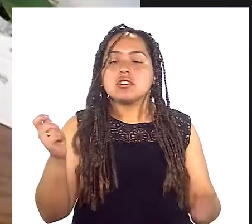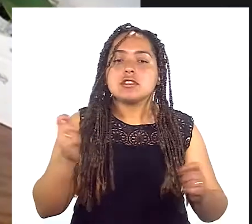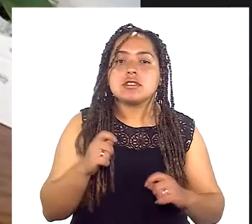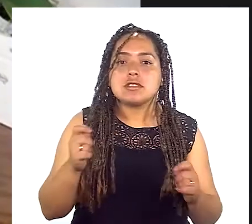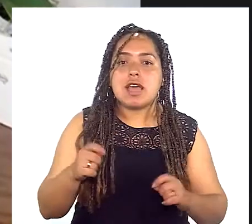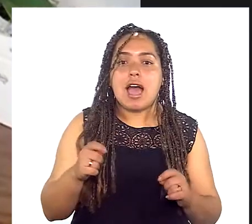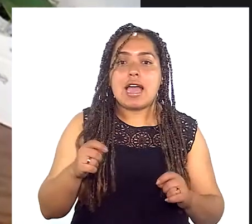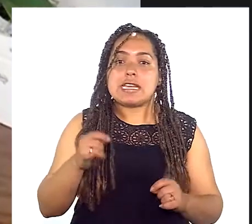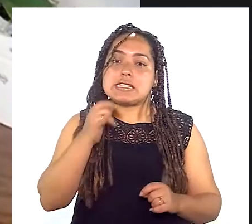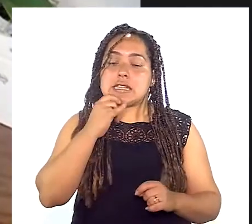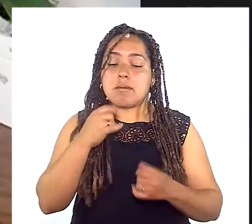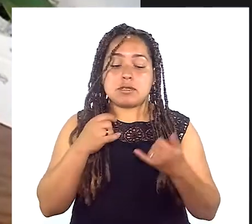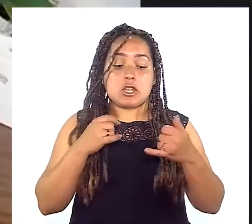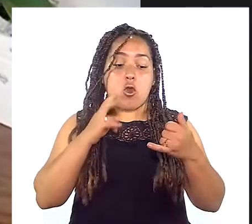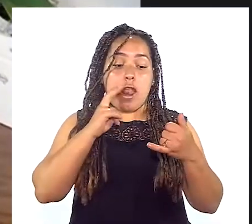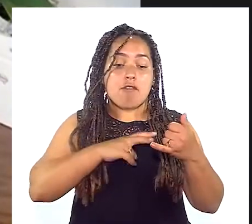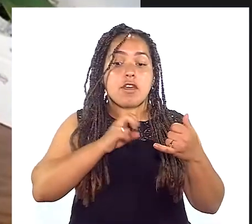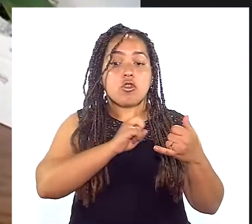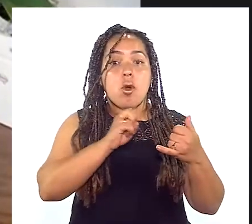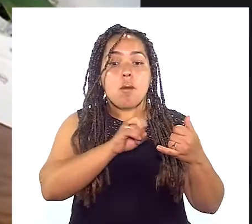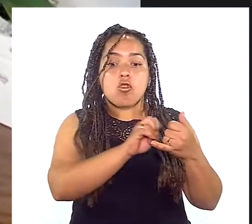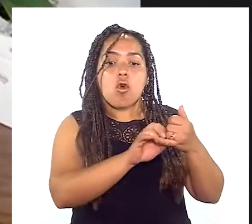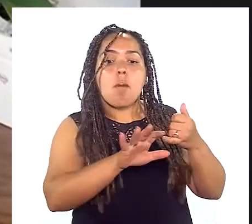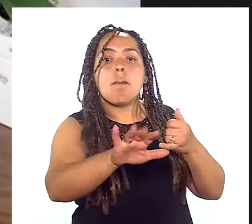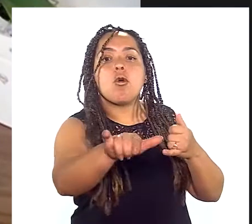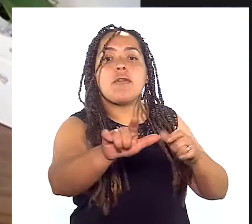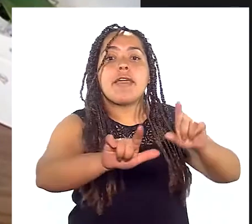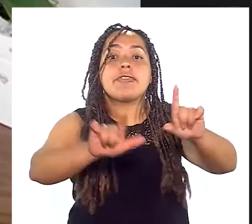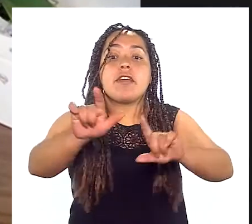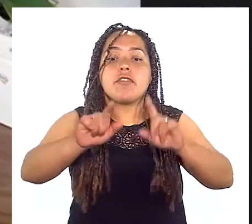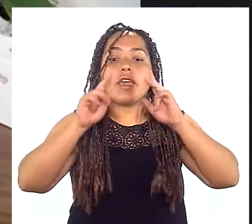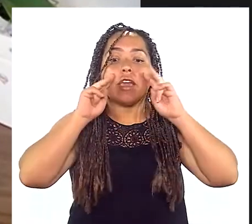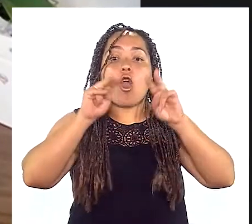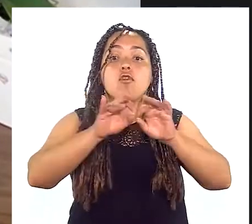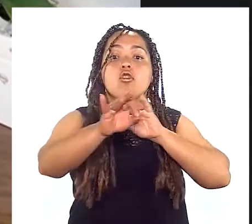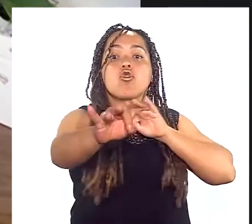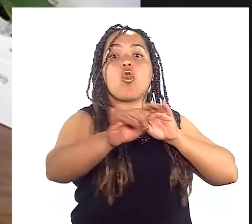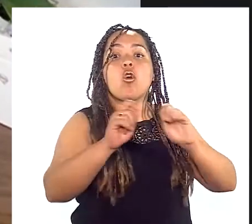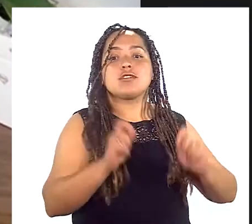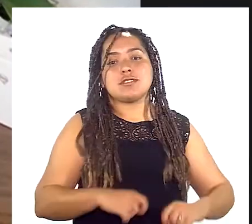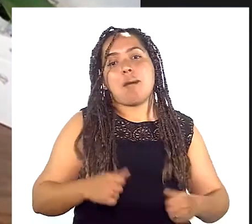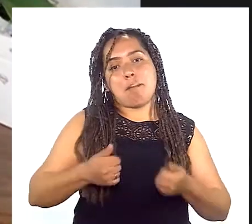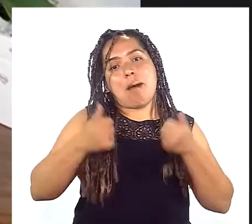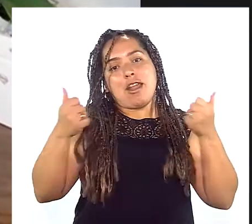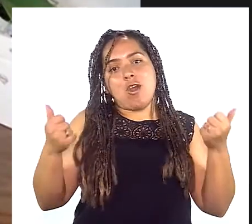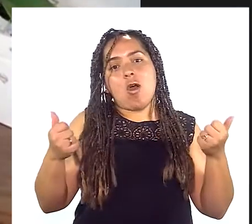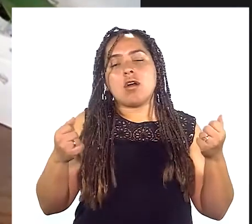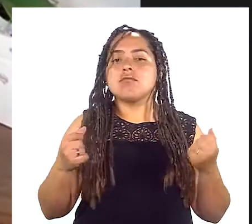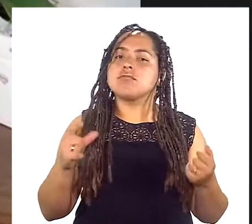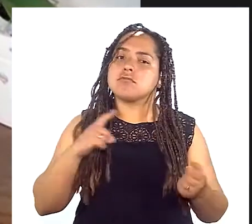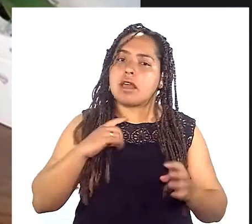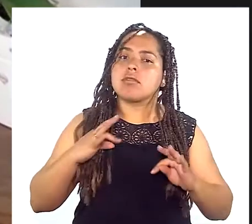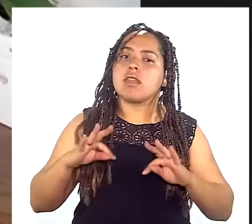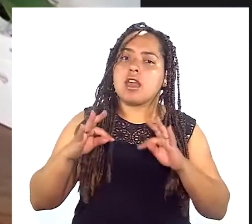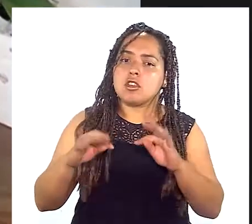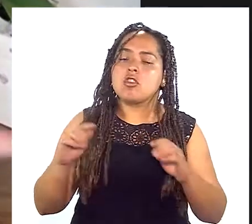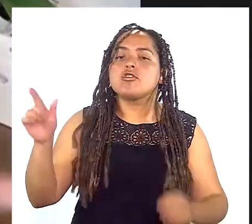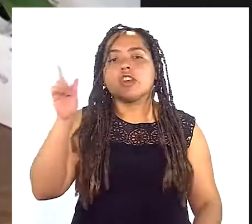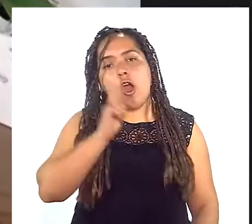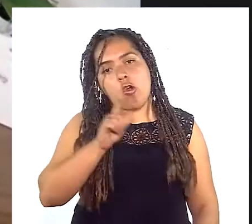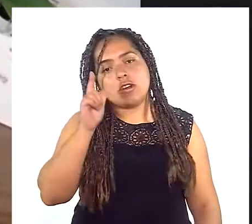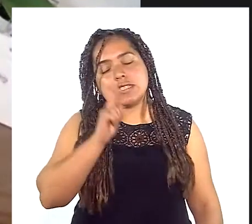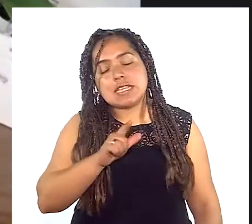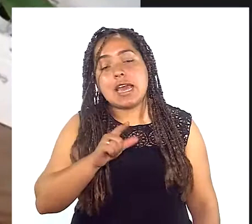Que permitem essa tecnologia. Uma outra dica que a gente também dá para os pais é durante a aula online, você está sempre num local